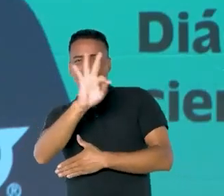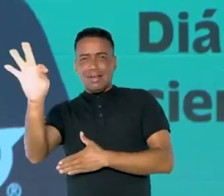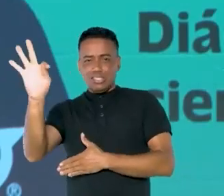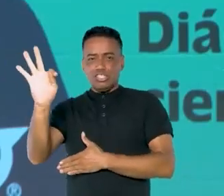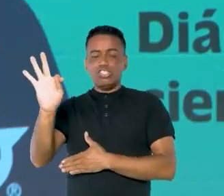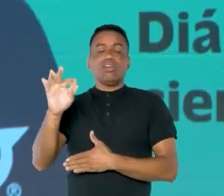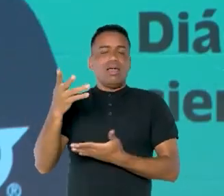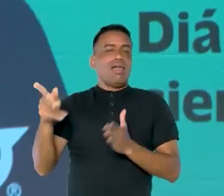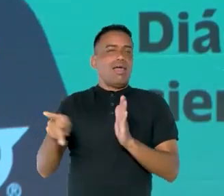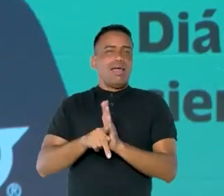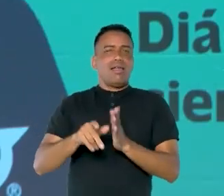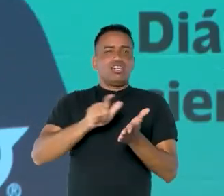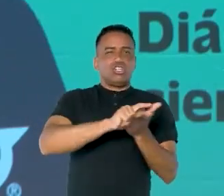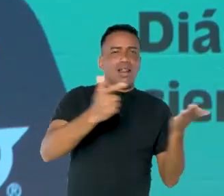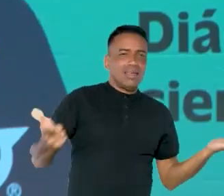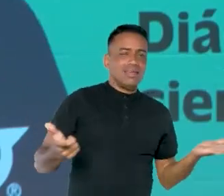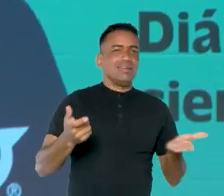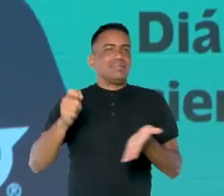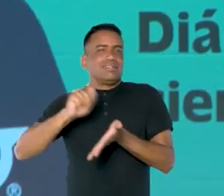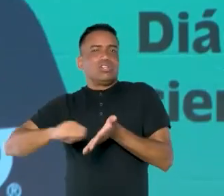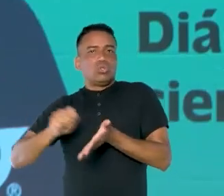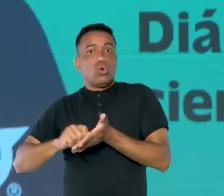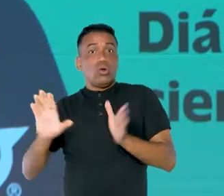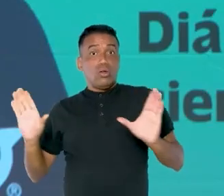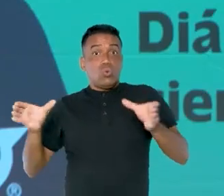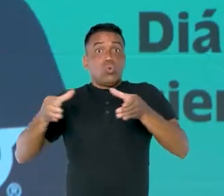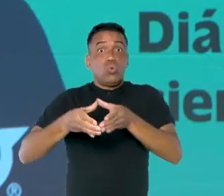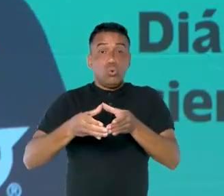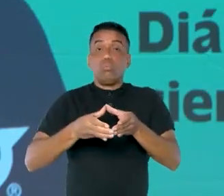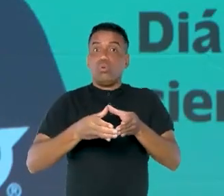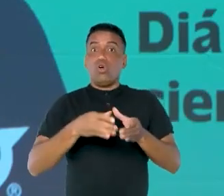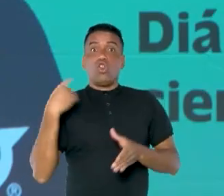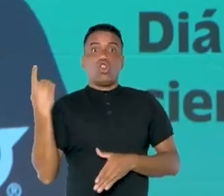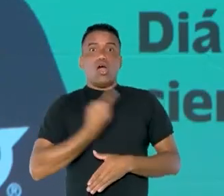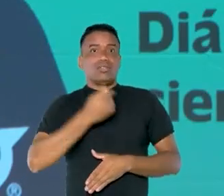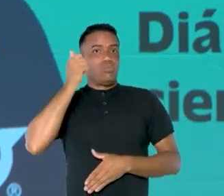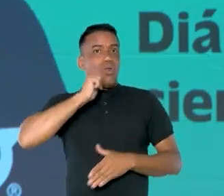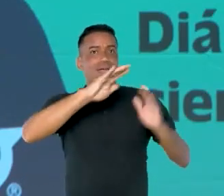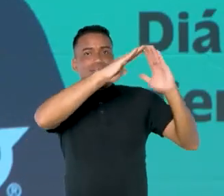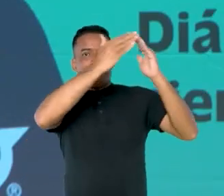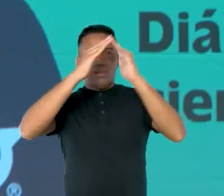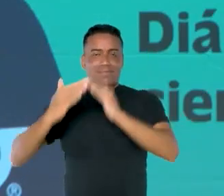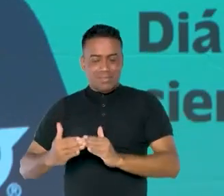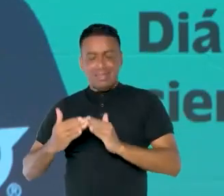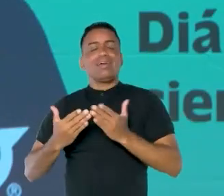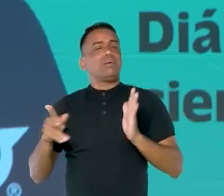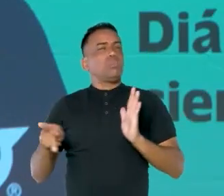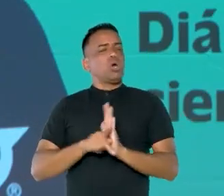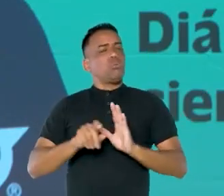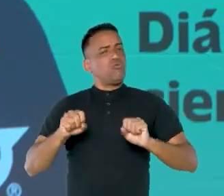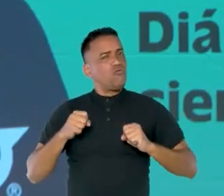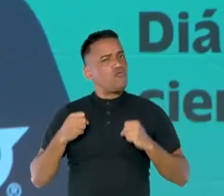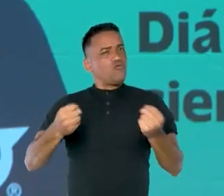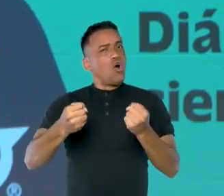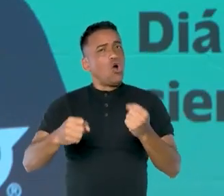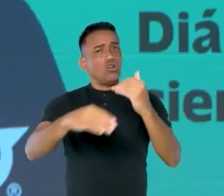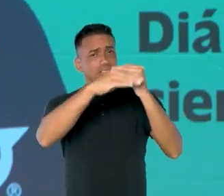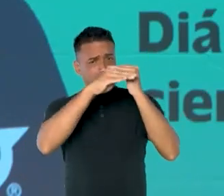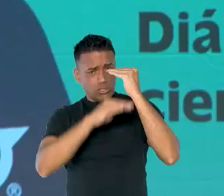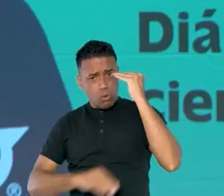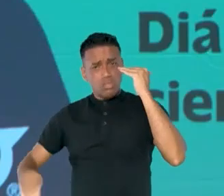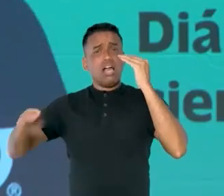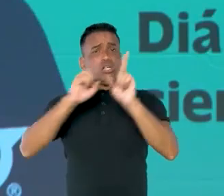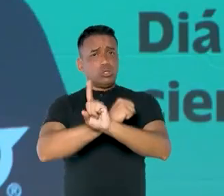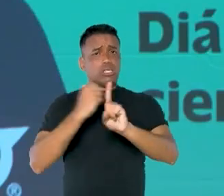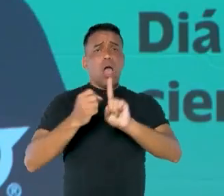escritora, cofundadora do portal Nós Mulheres da Periferia, e que tem uma trajetória potente, sempre colocando em pauta as